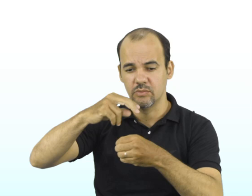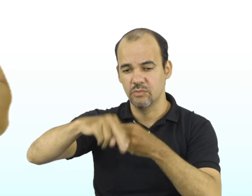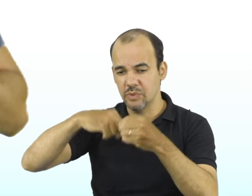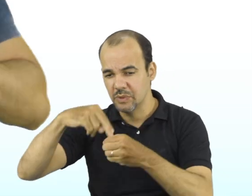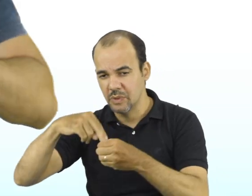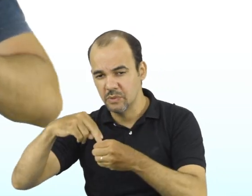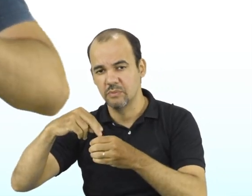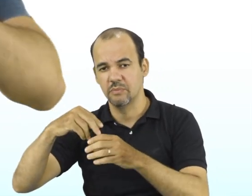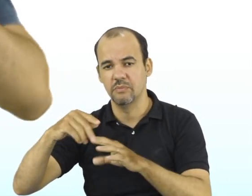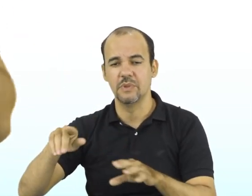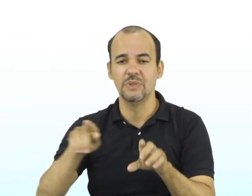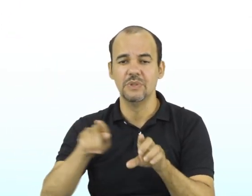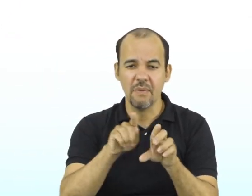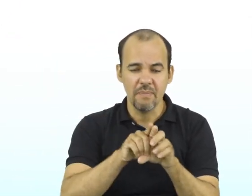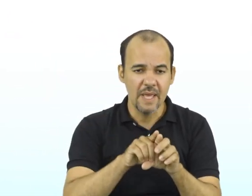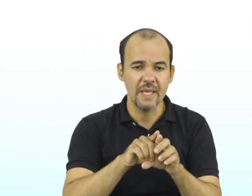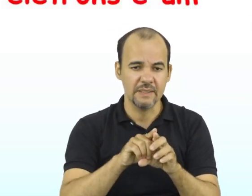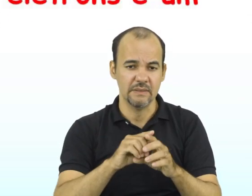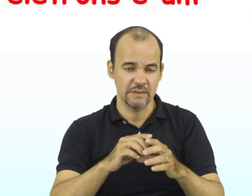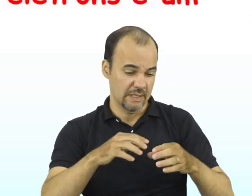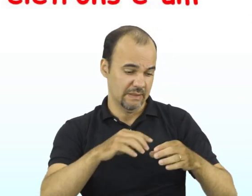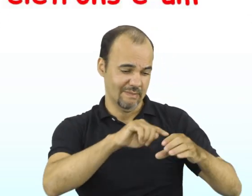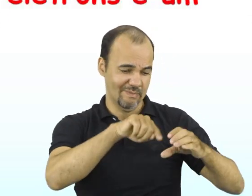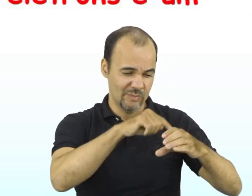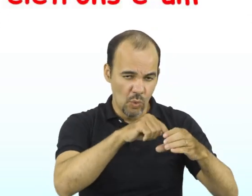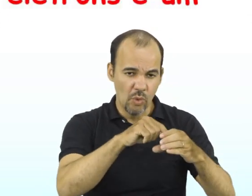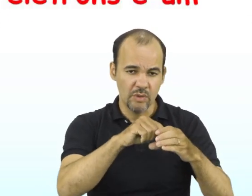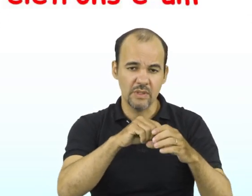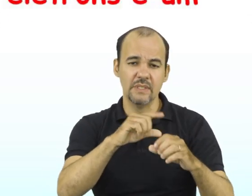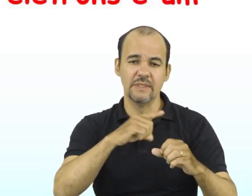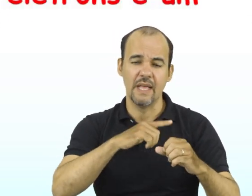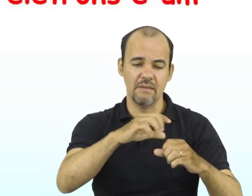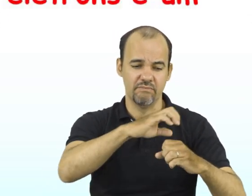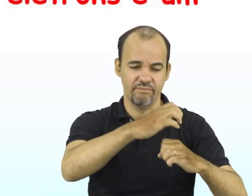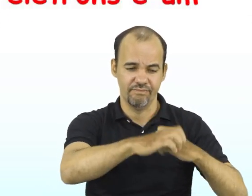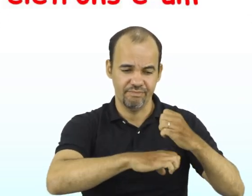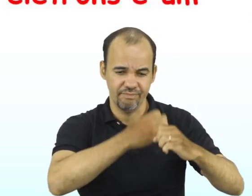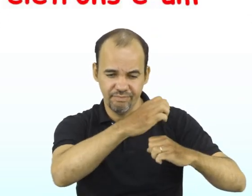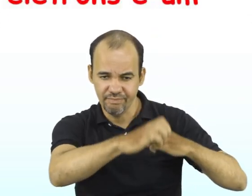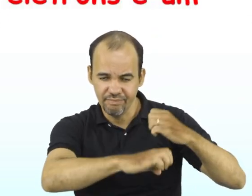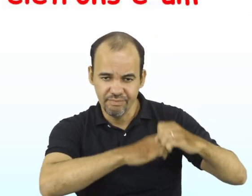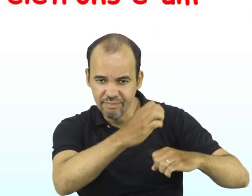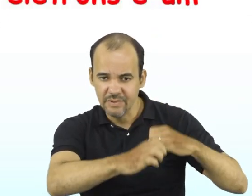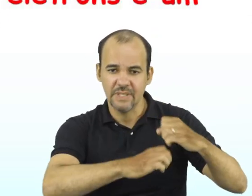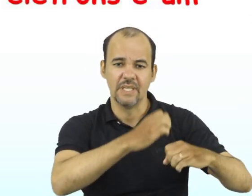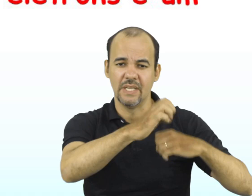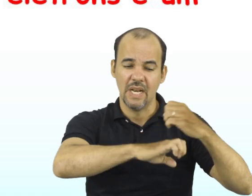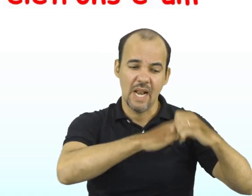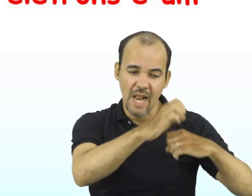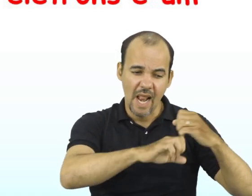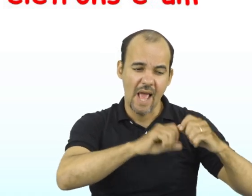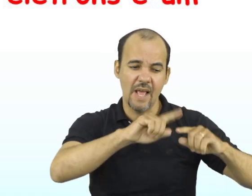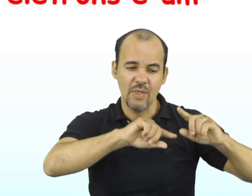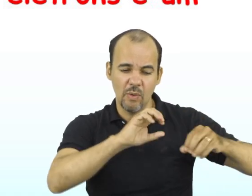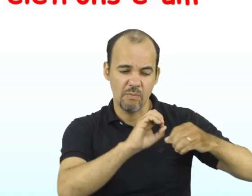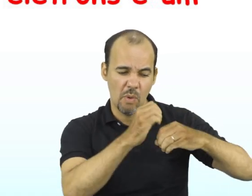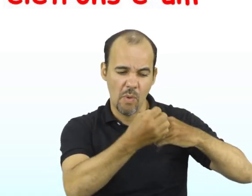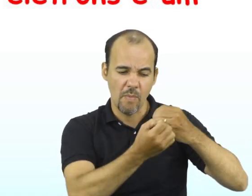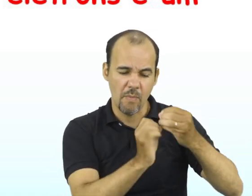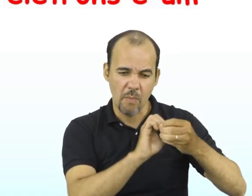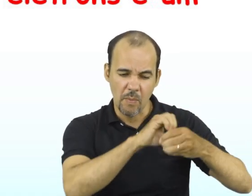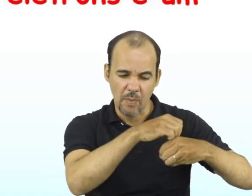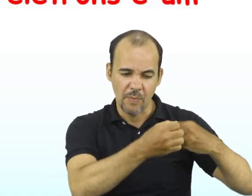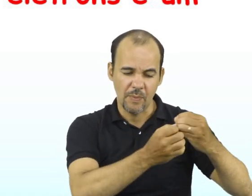nêutrons. Mas nós também temos ao redor desse núcleo a eletrosfera, né? Onde lá está localizado os elétrons, tá